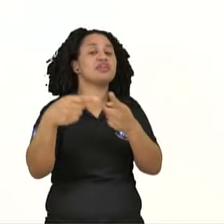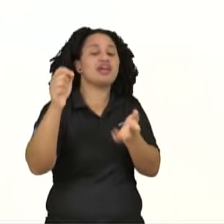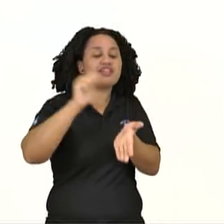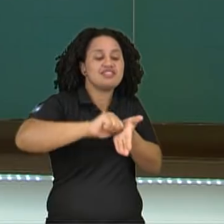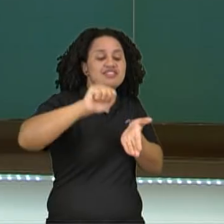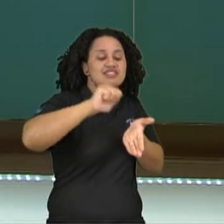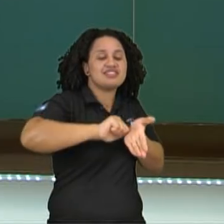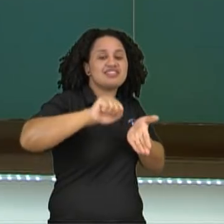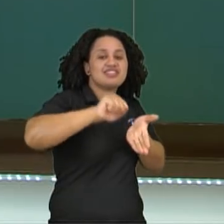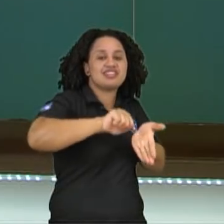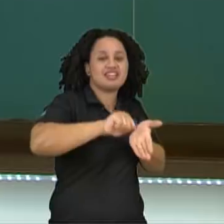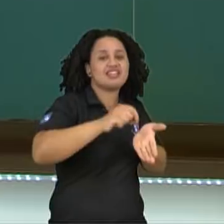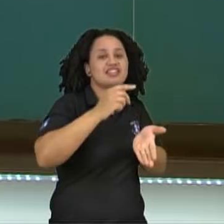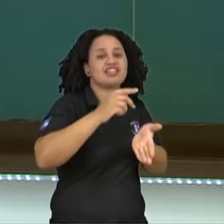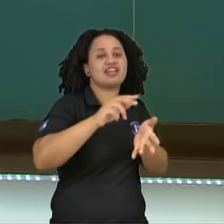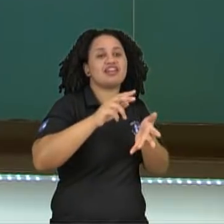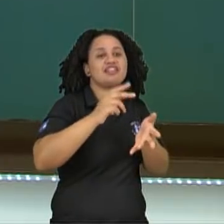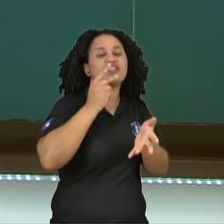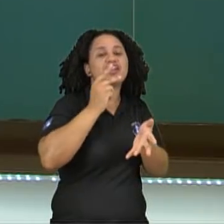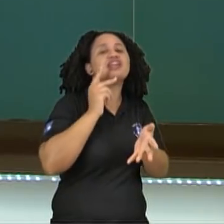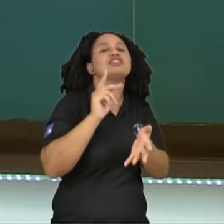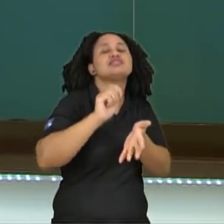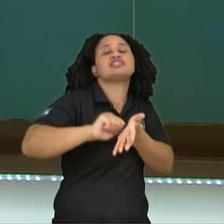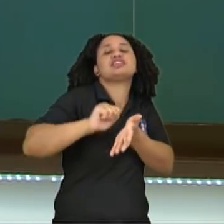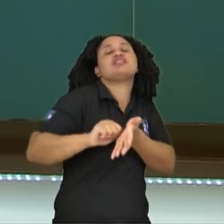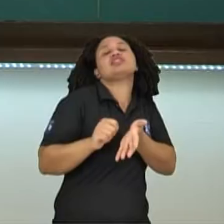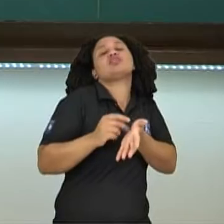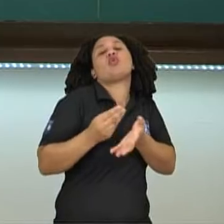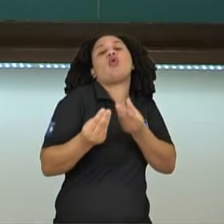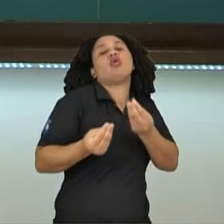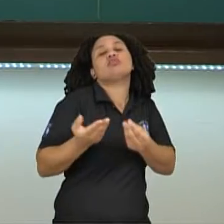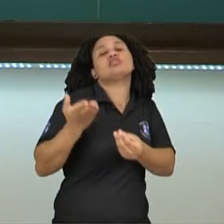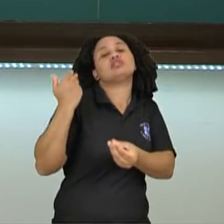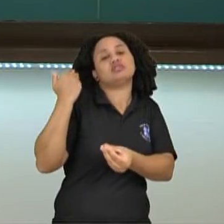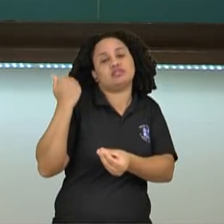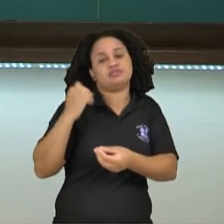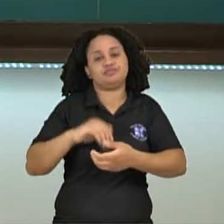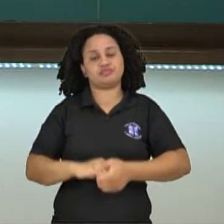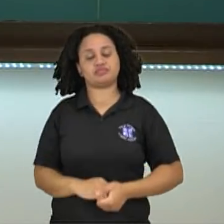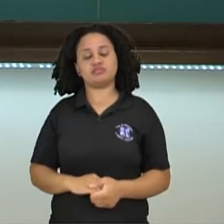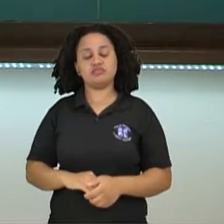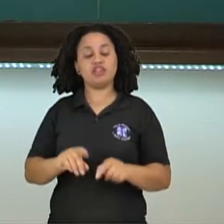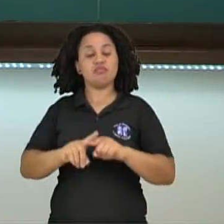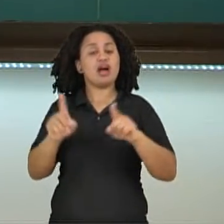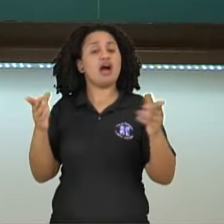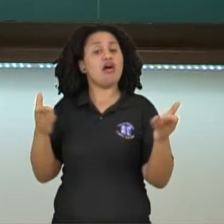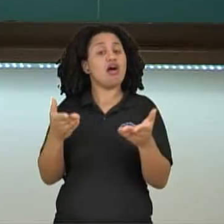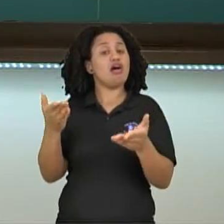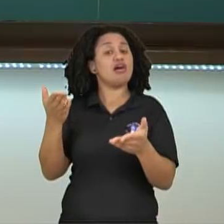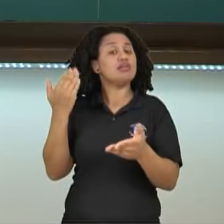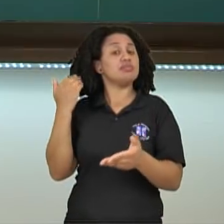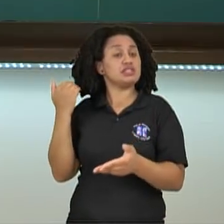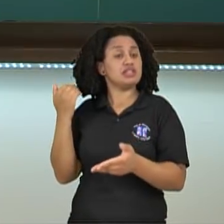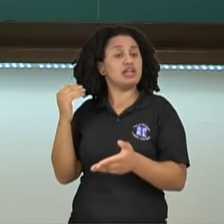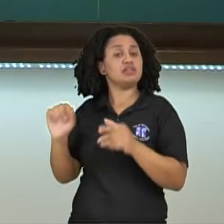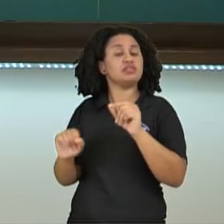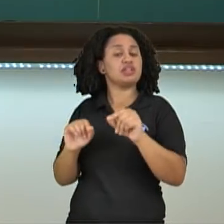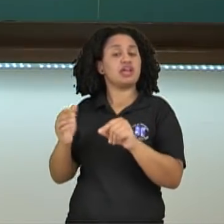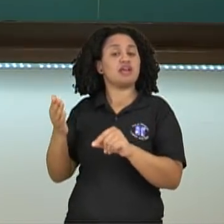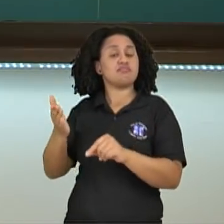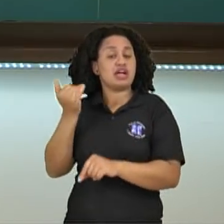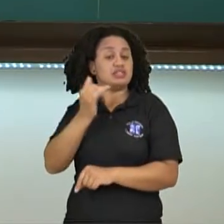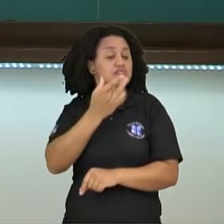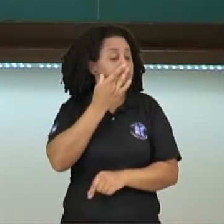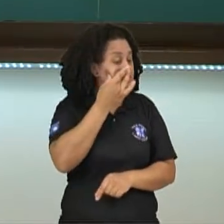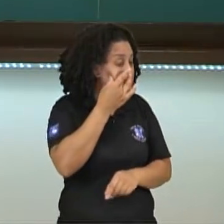isso que é a história. Agora, olha o que é passado. Novamente a discussão. Passado e presente são diferentes. O passado é